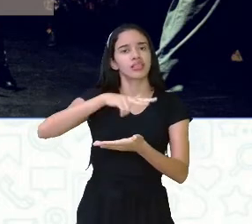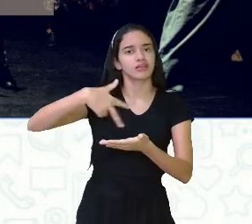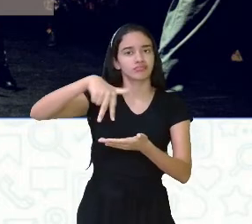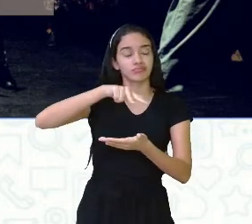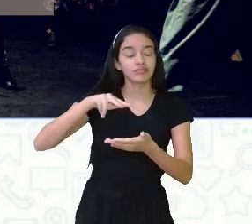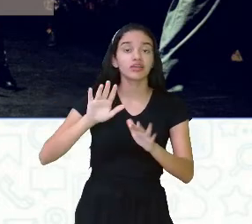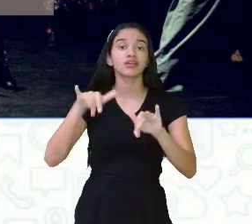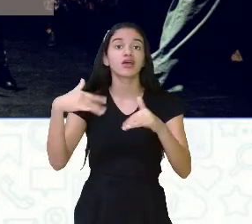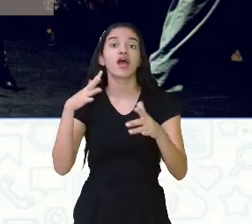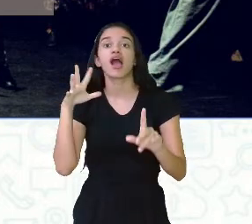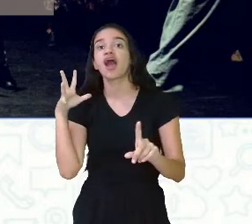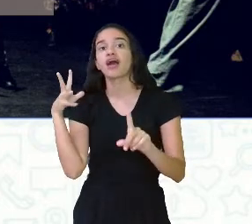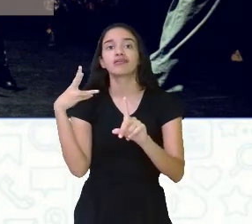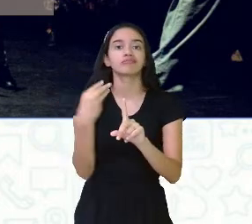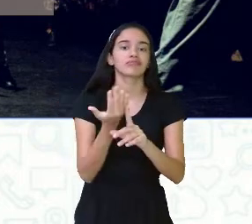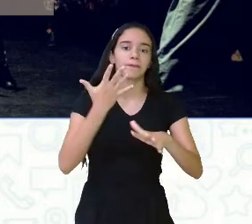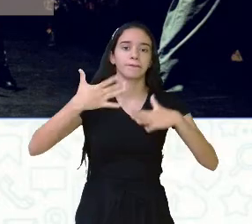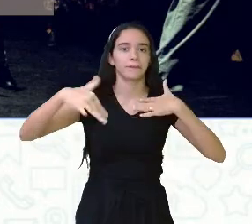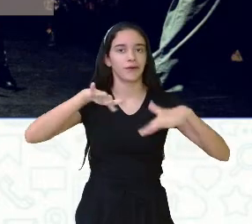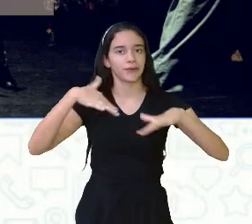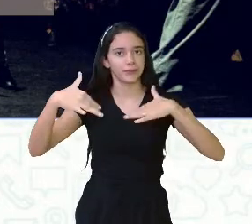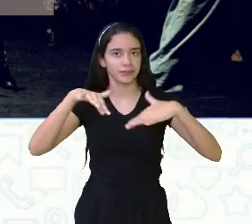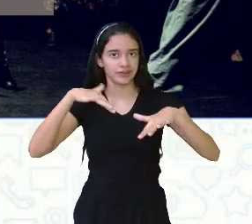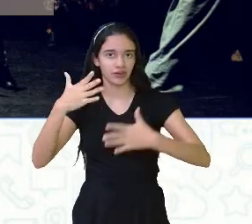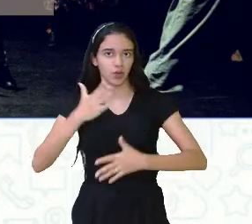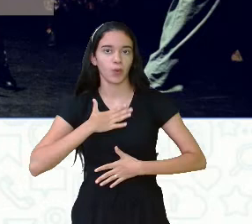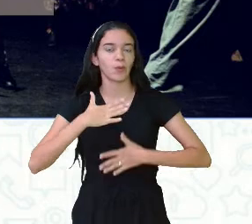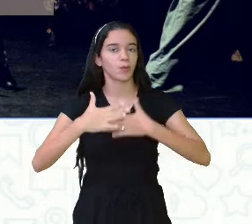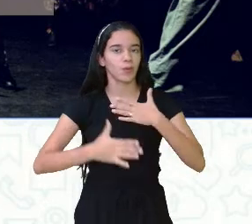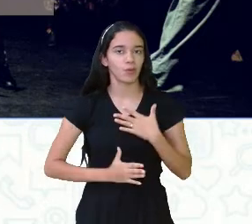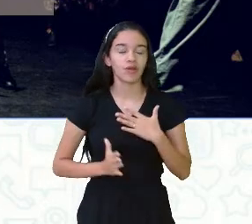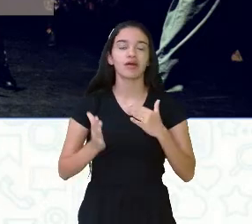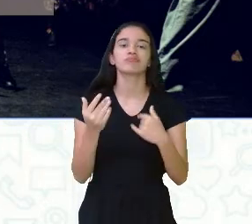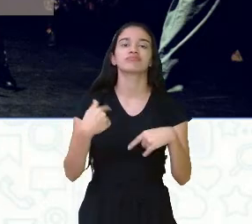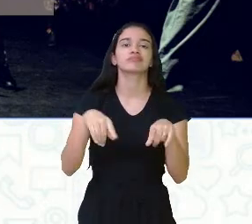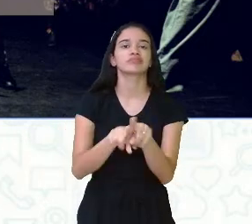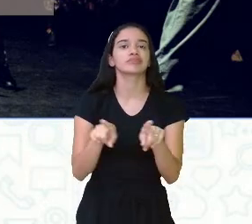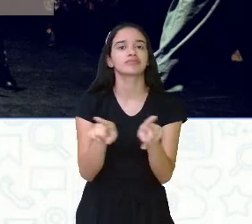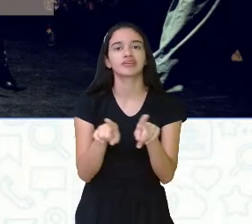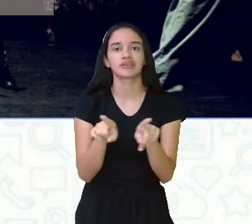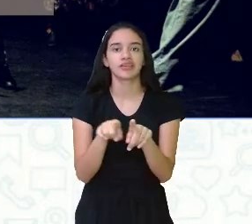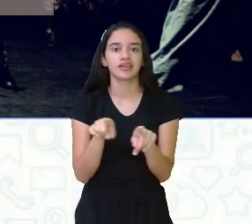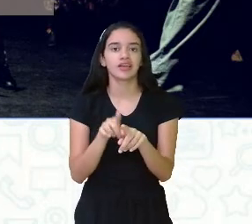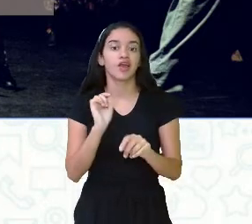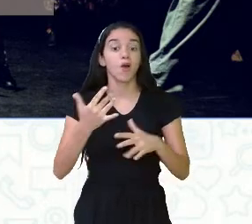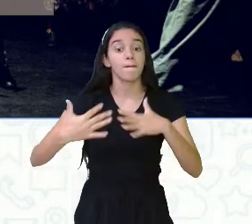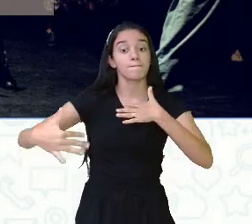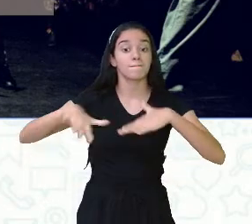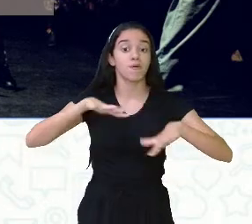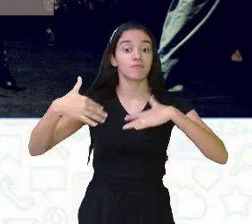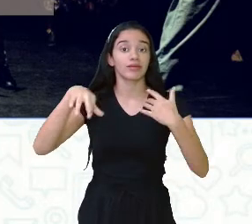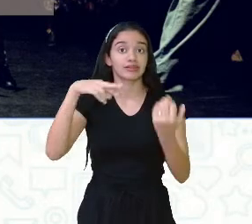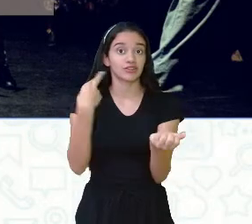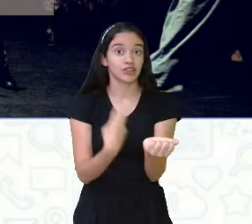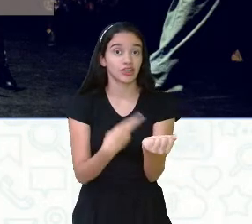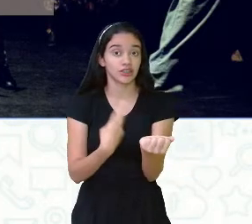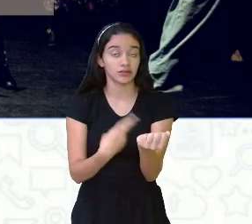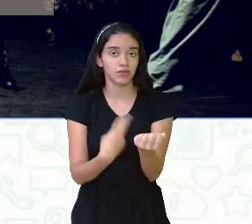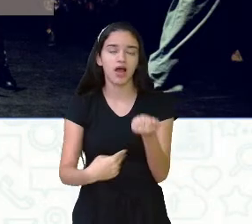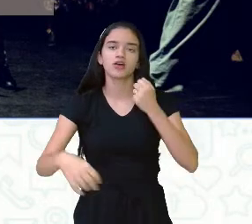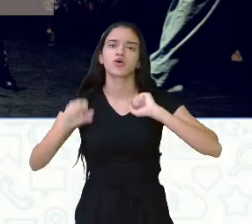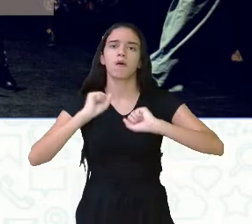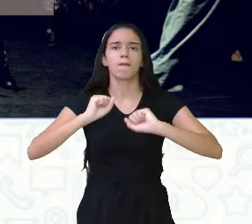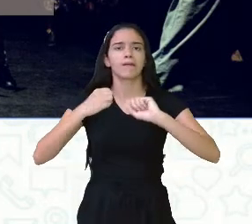a dança é a arte do movimento corporal. Na dança, através de uma cadência e de movimentos ritmados,